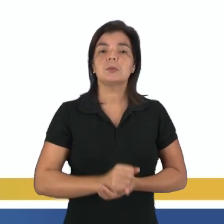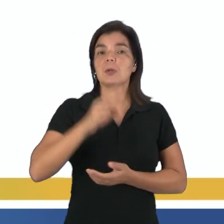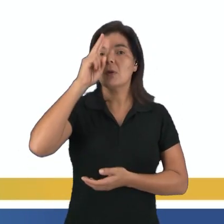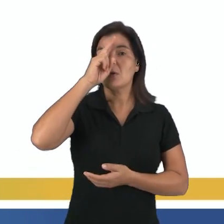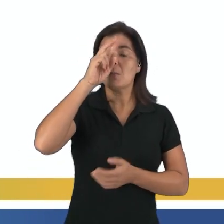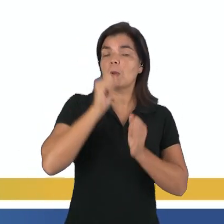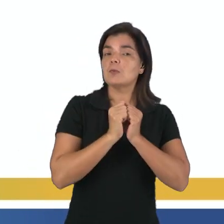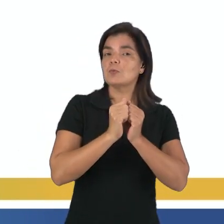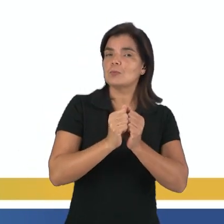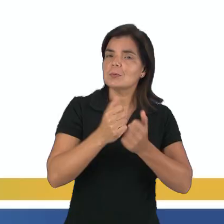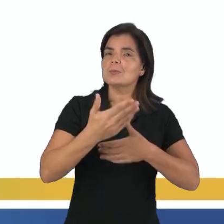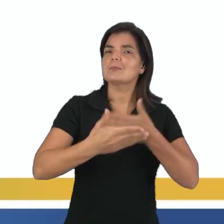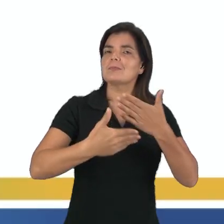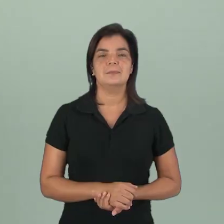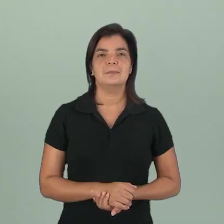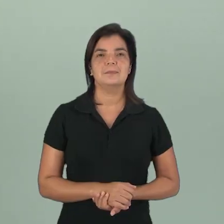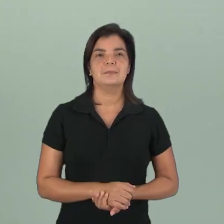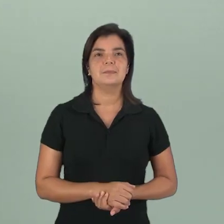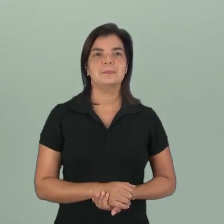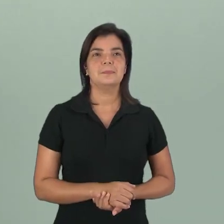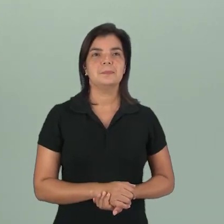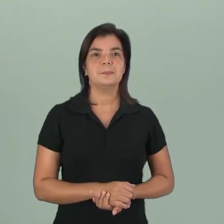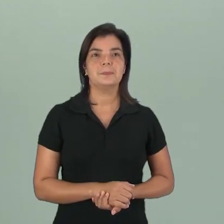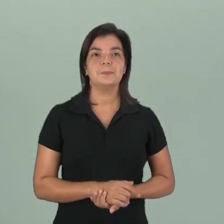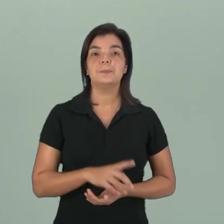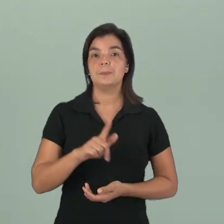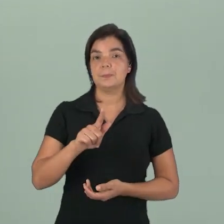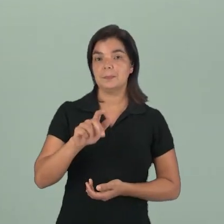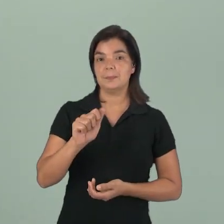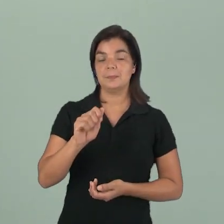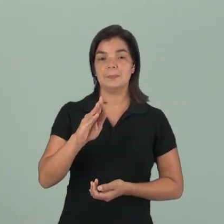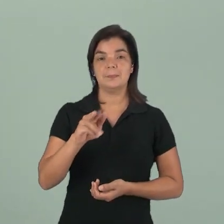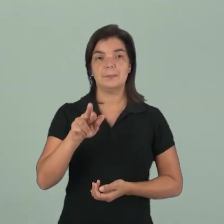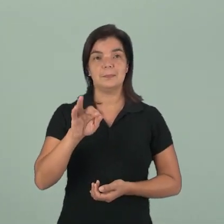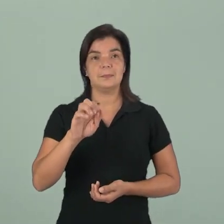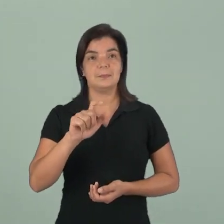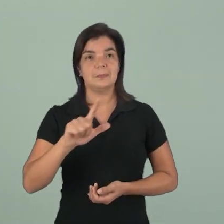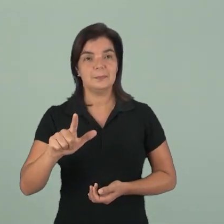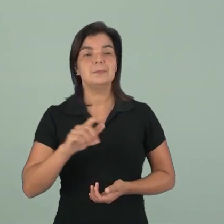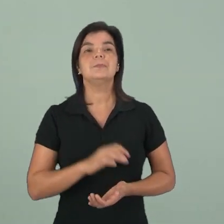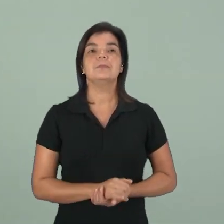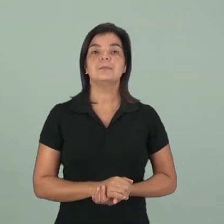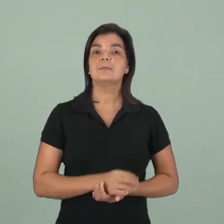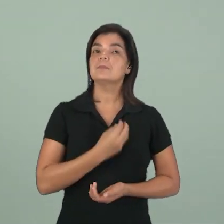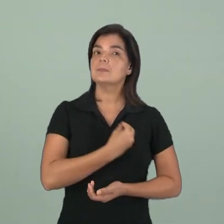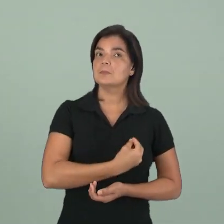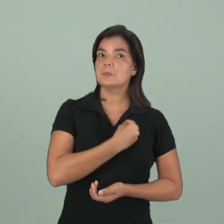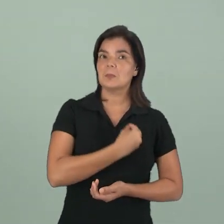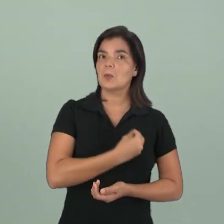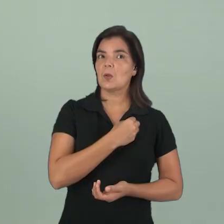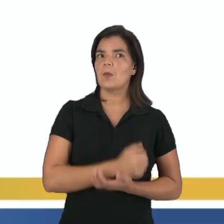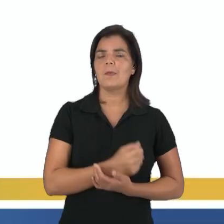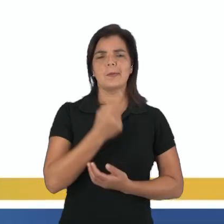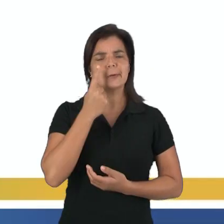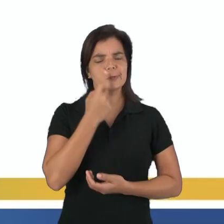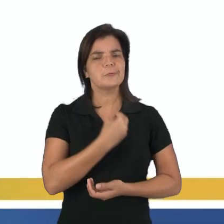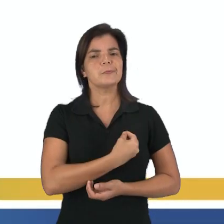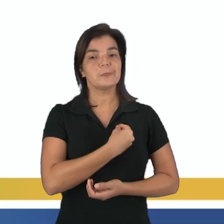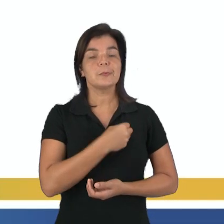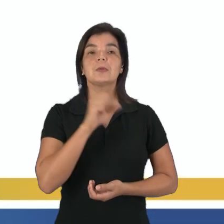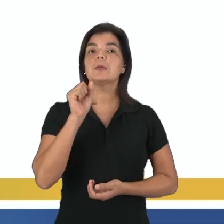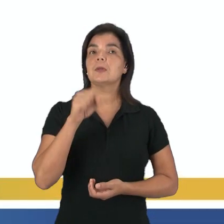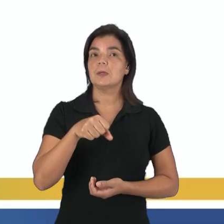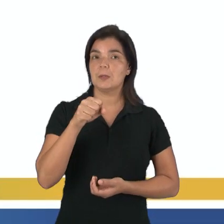que acompanharam aquela nossa fase? Gabriela Garcia nos traz essa frase, a vida não é o que a gente viveu,